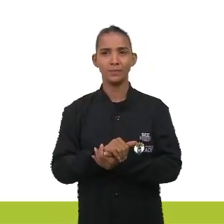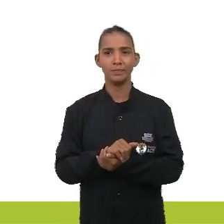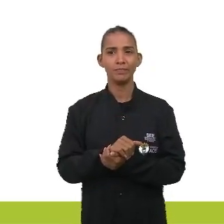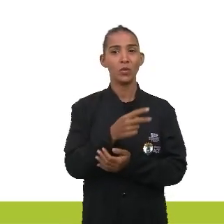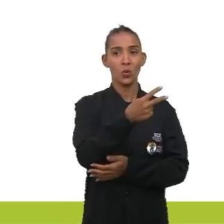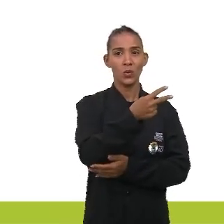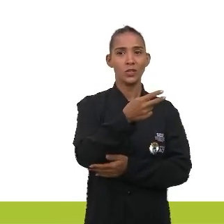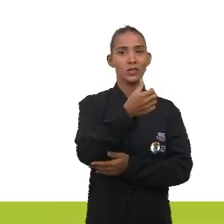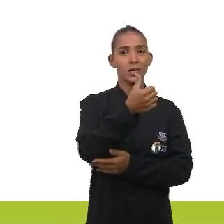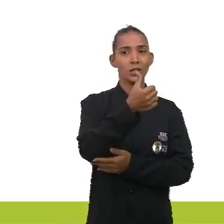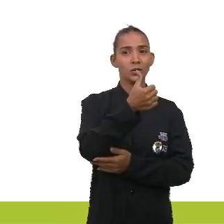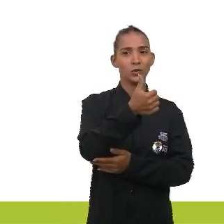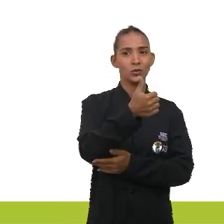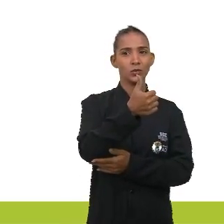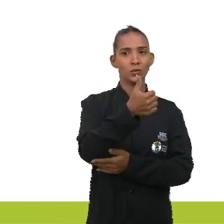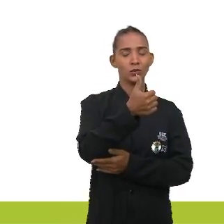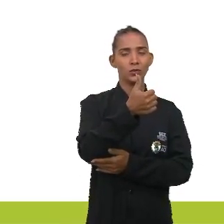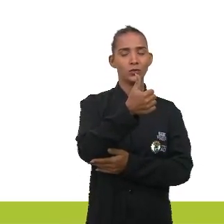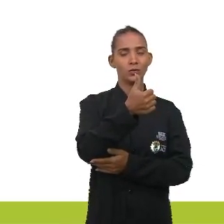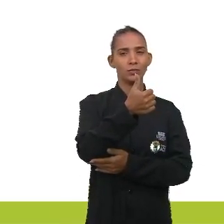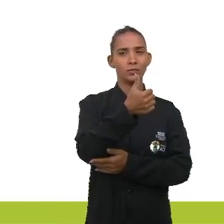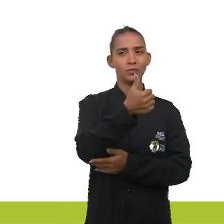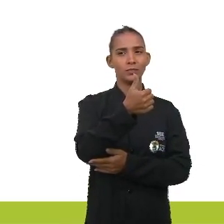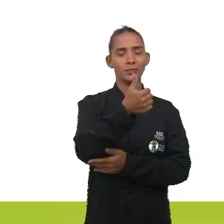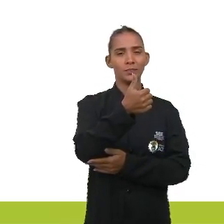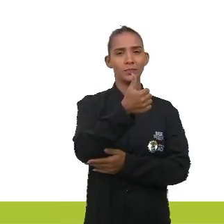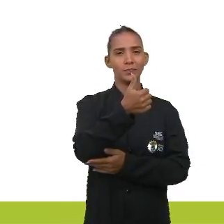12 vezes 6 é